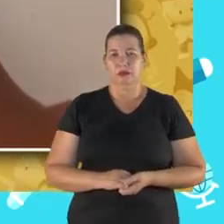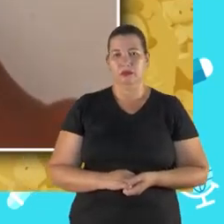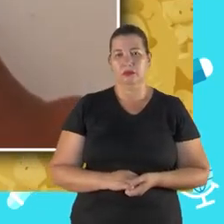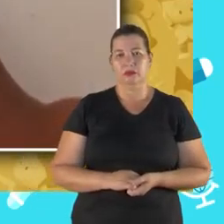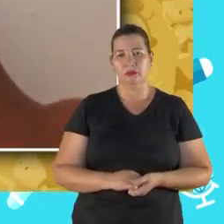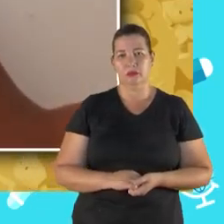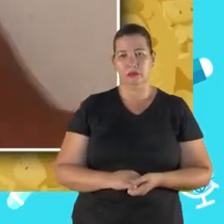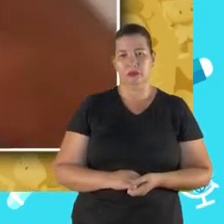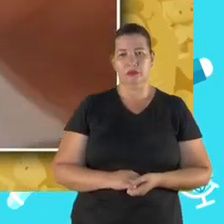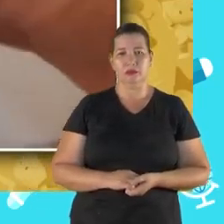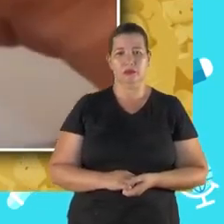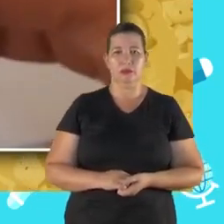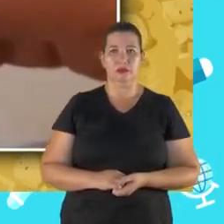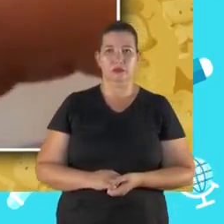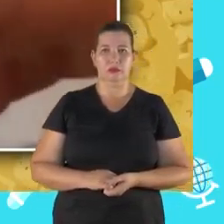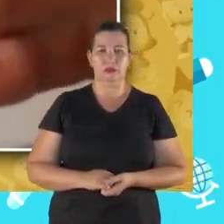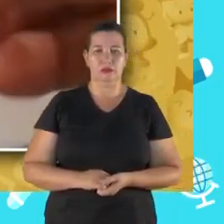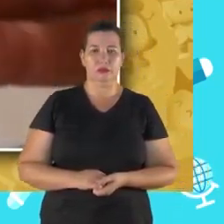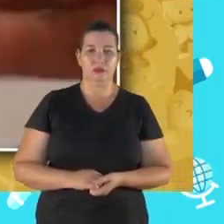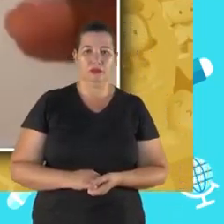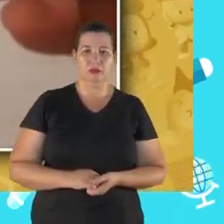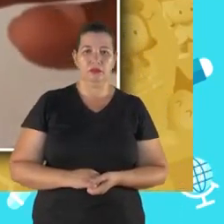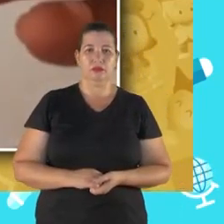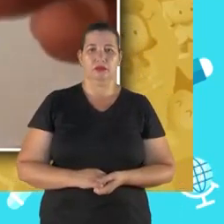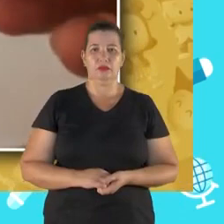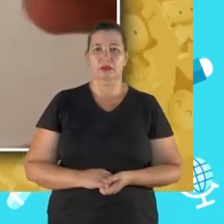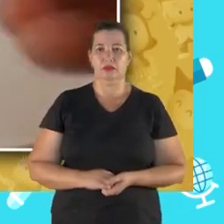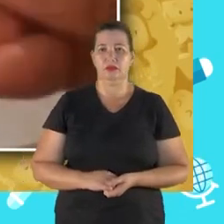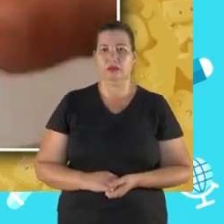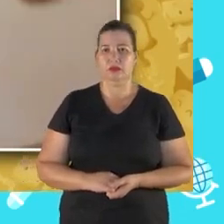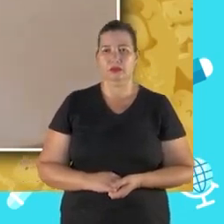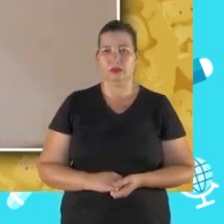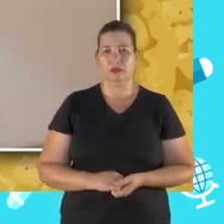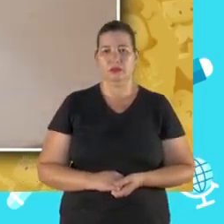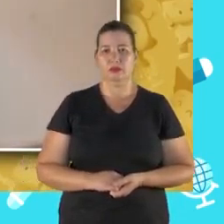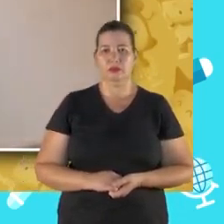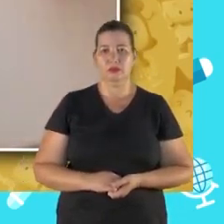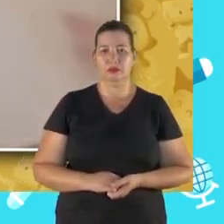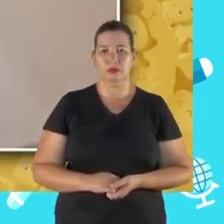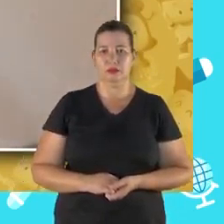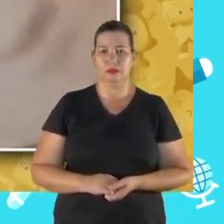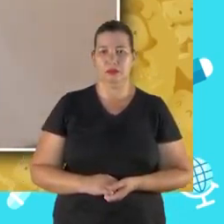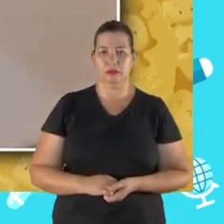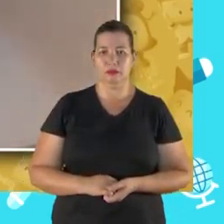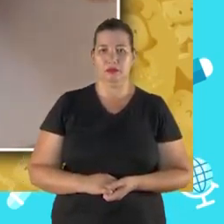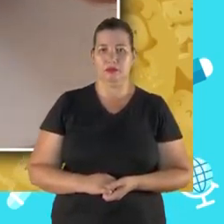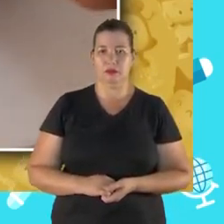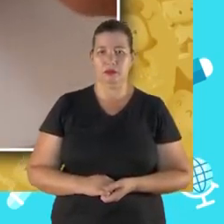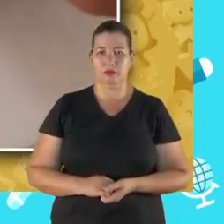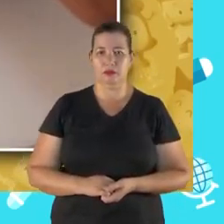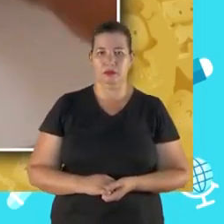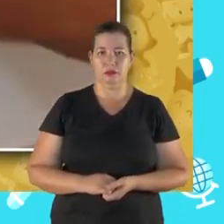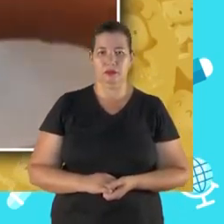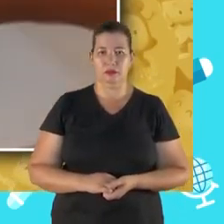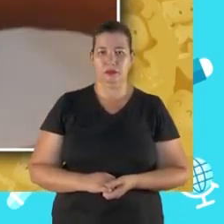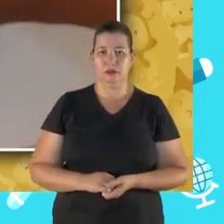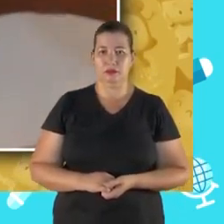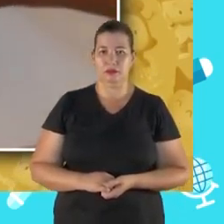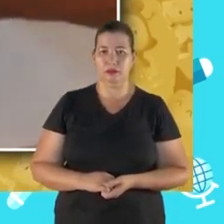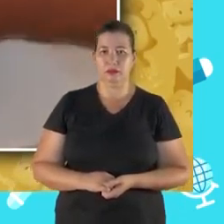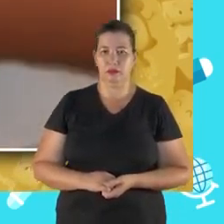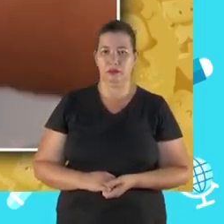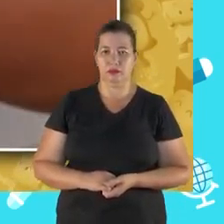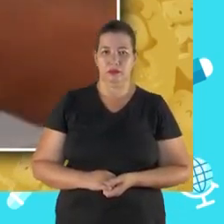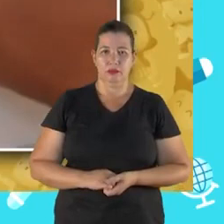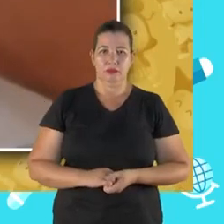bom. Aí pega um pedacinho de tecido, ó, para fazer o cintinho dela.